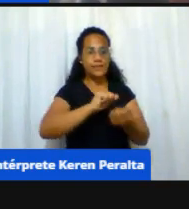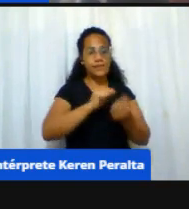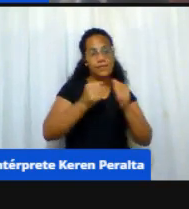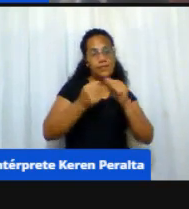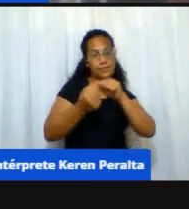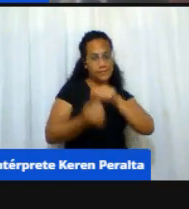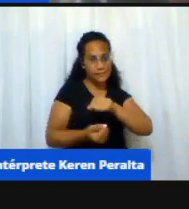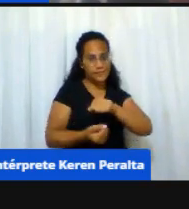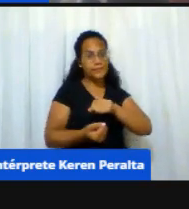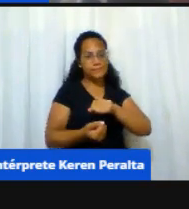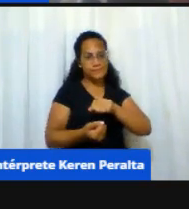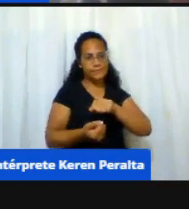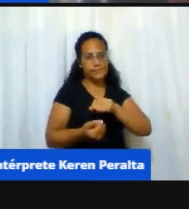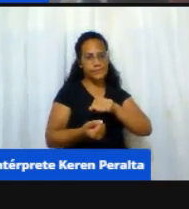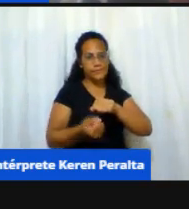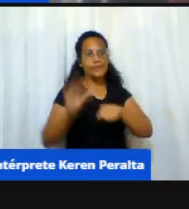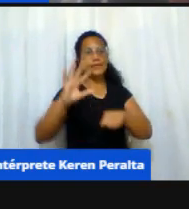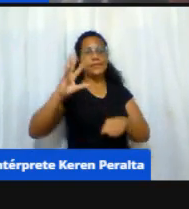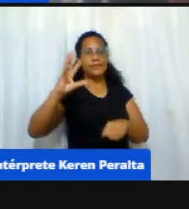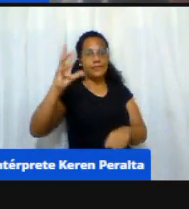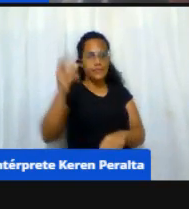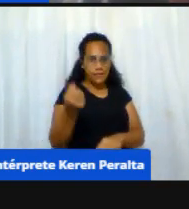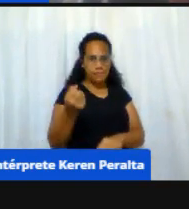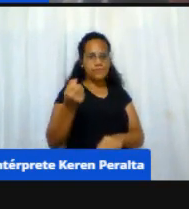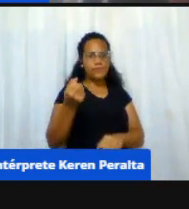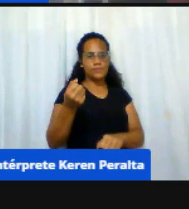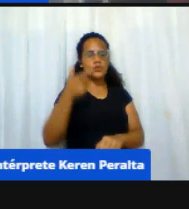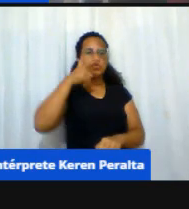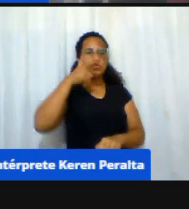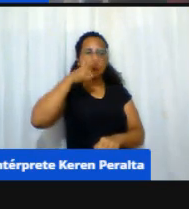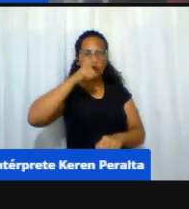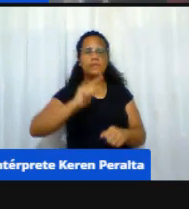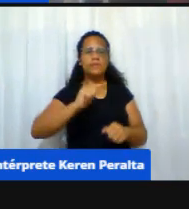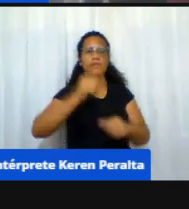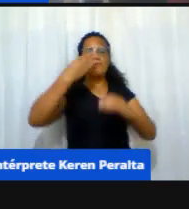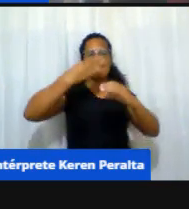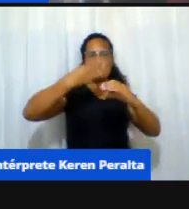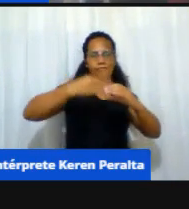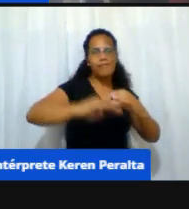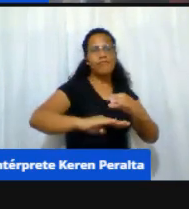envio para aprovação do Conselho Municipal de Educação.